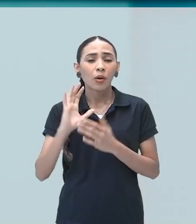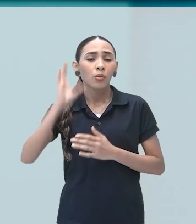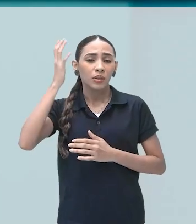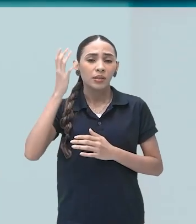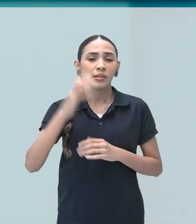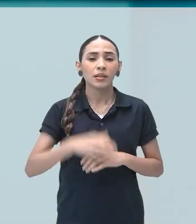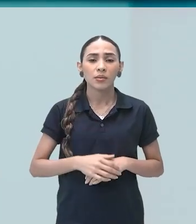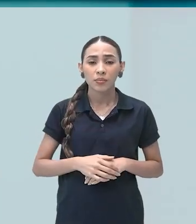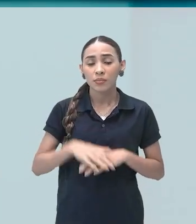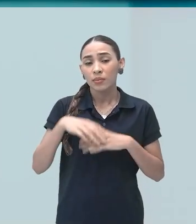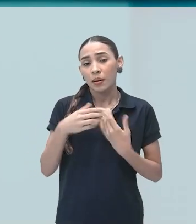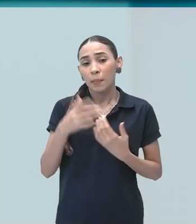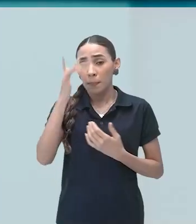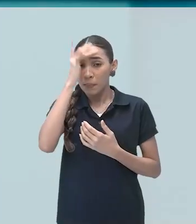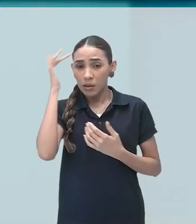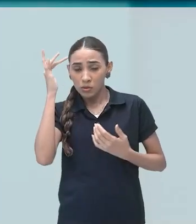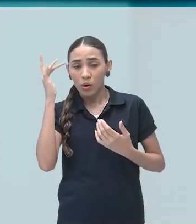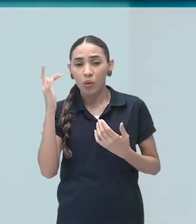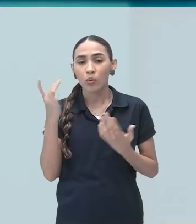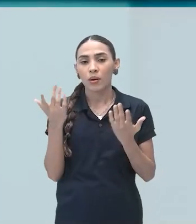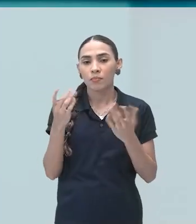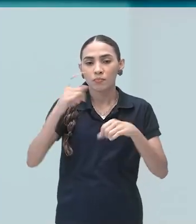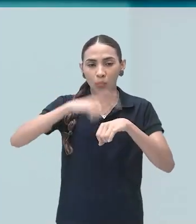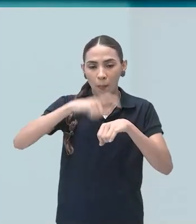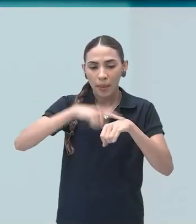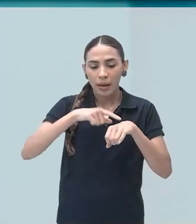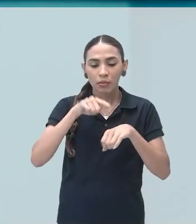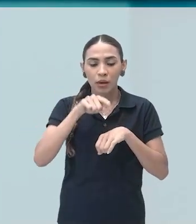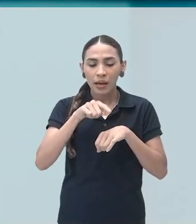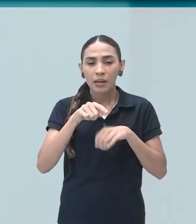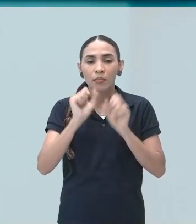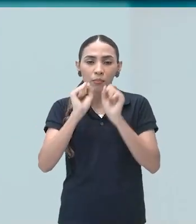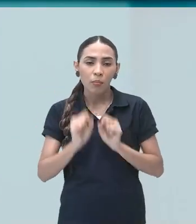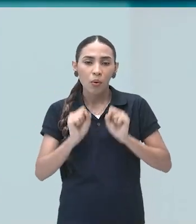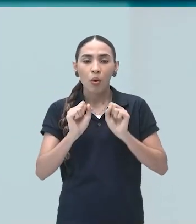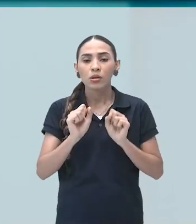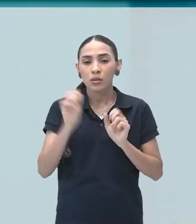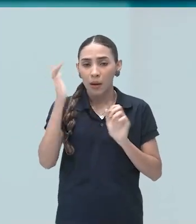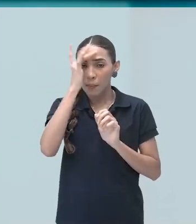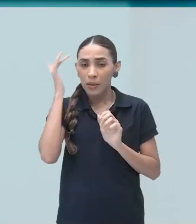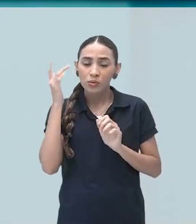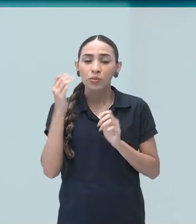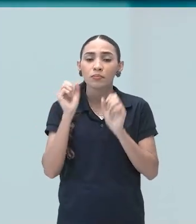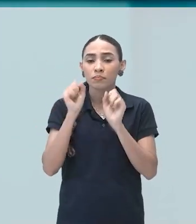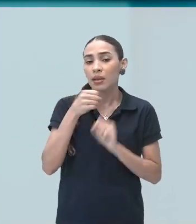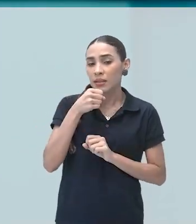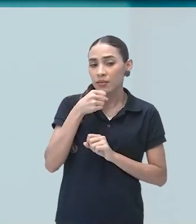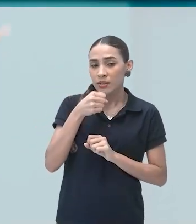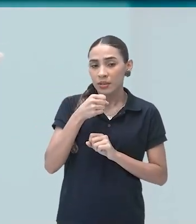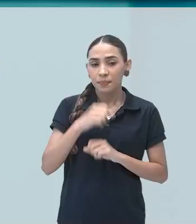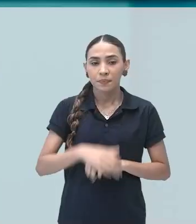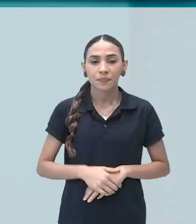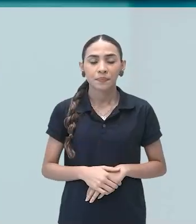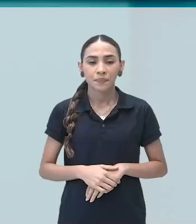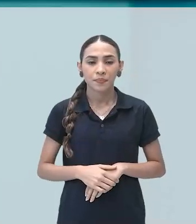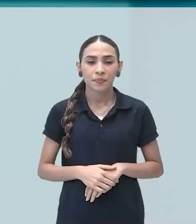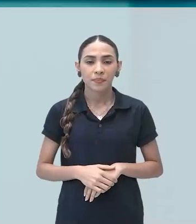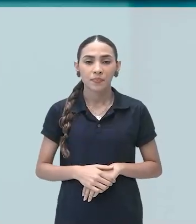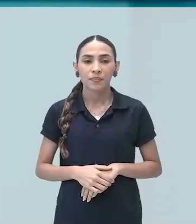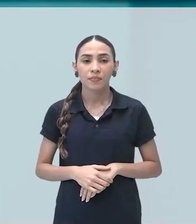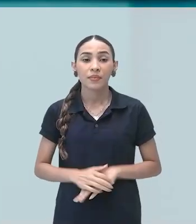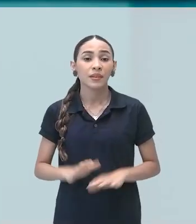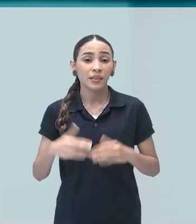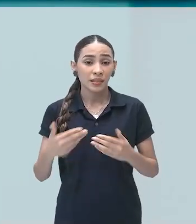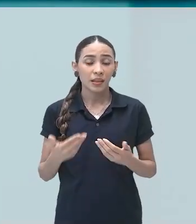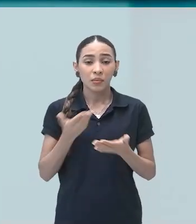aconteceu. E a quem estava ali envolvido naquele fato pode ser alguém a ser entrevistado, ok? Então,